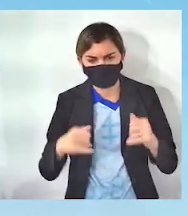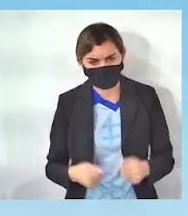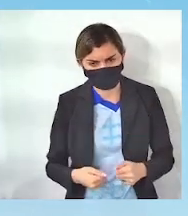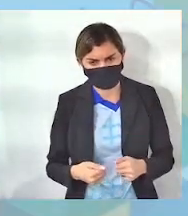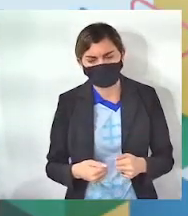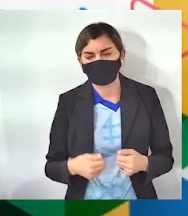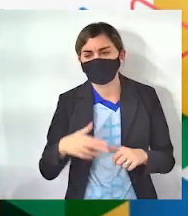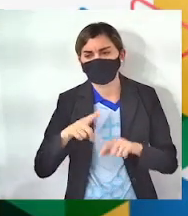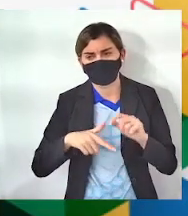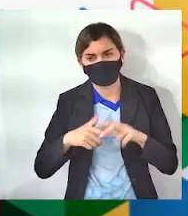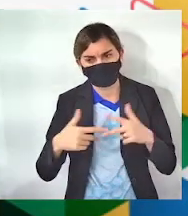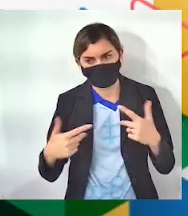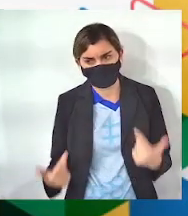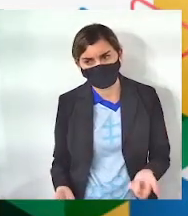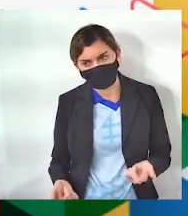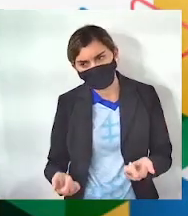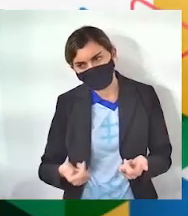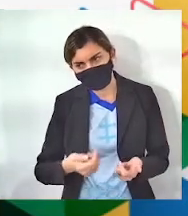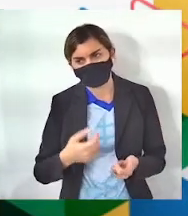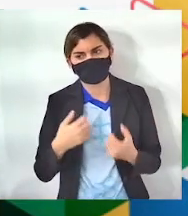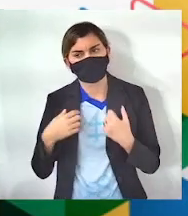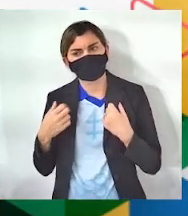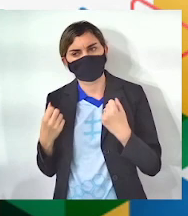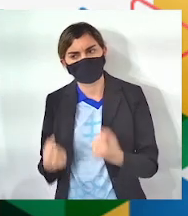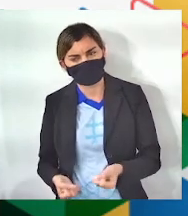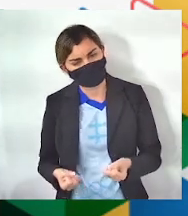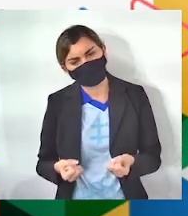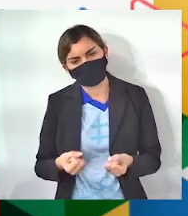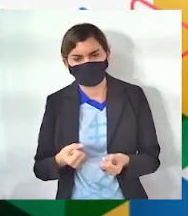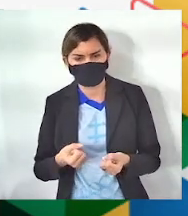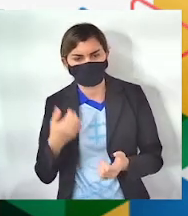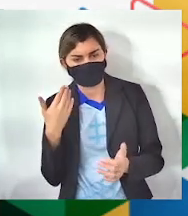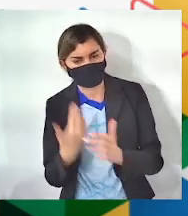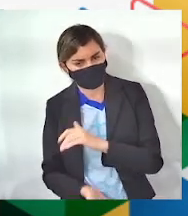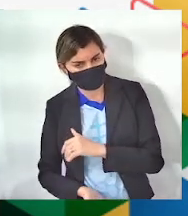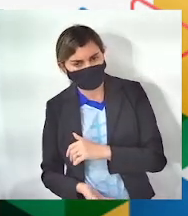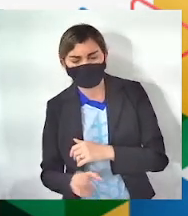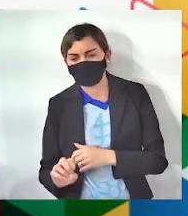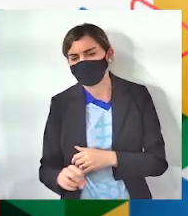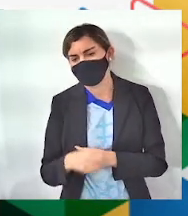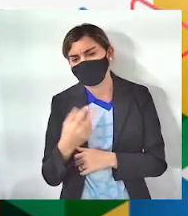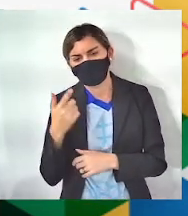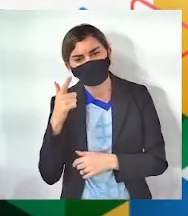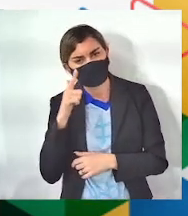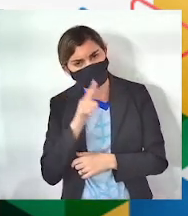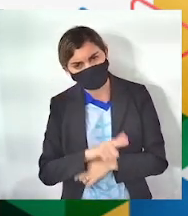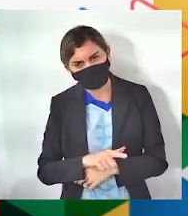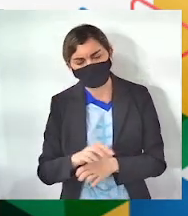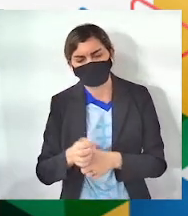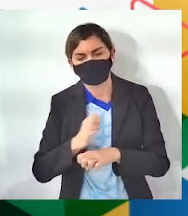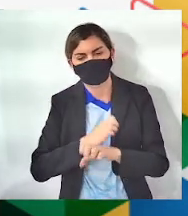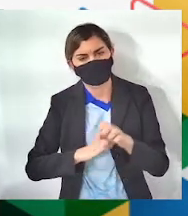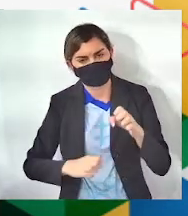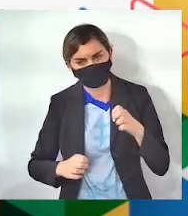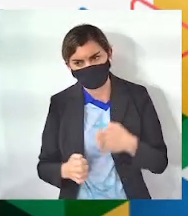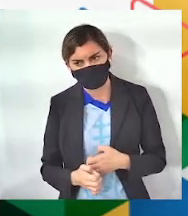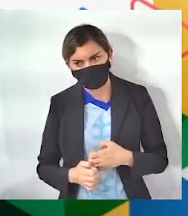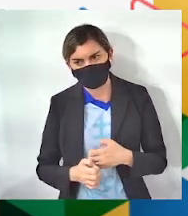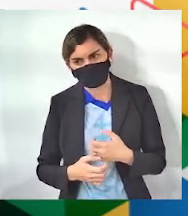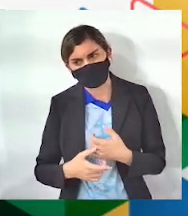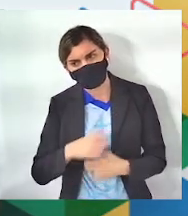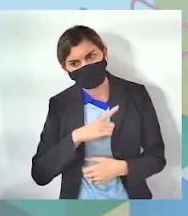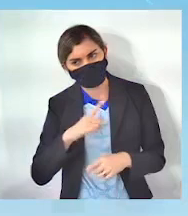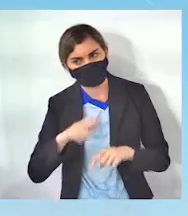a matéria assume carga em função da perda ou dos ganhos desses elétrons. Então, quando eu